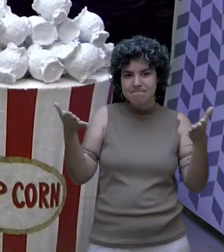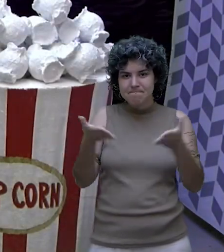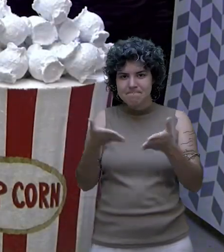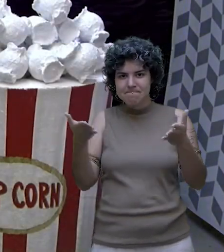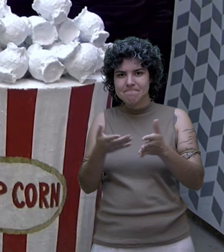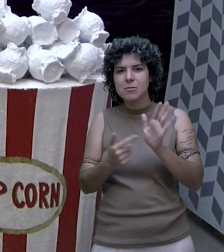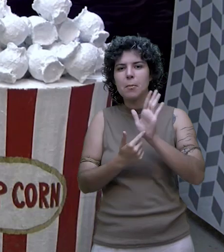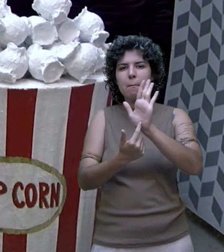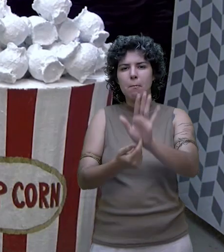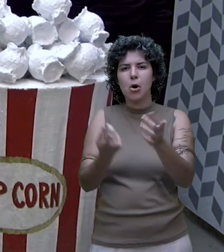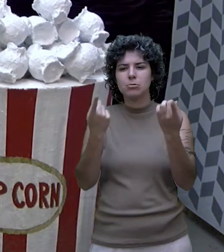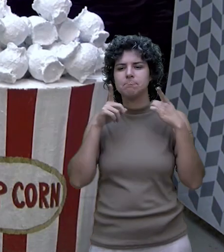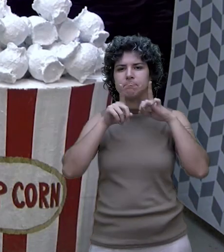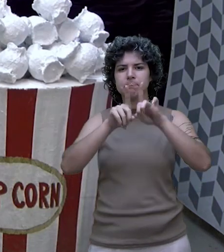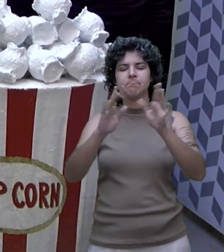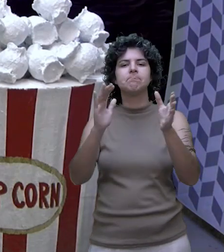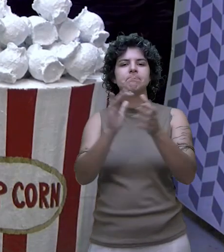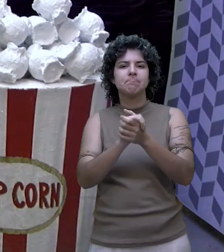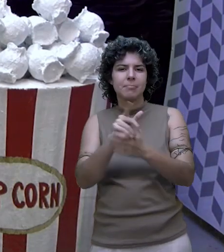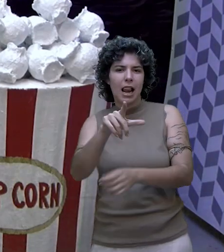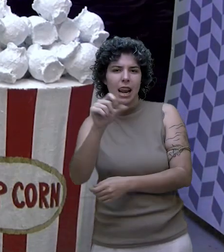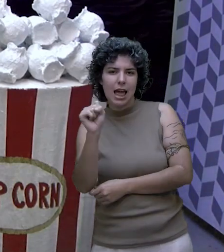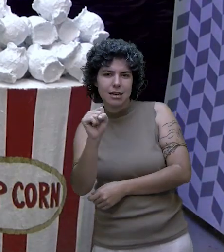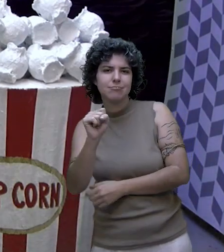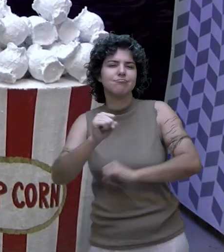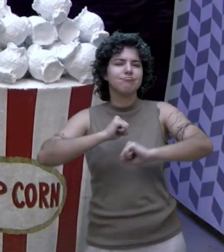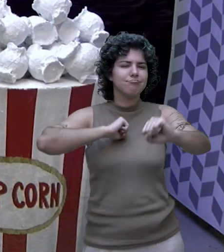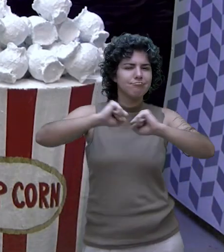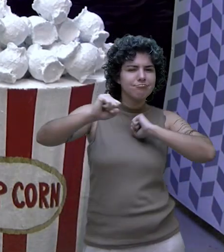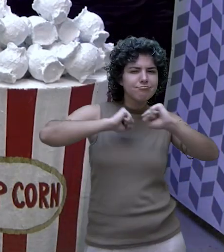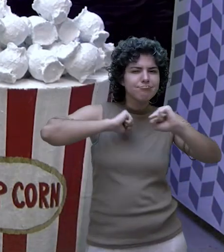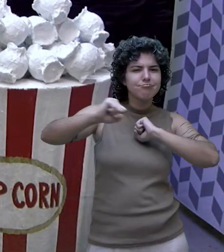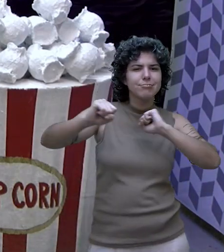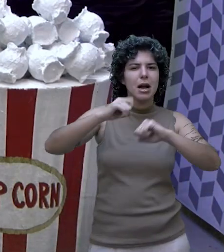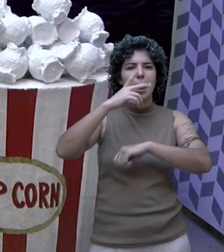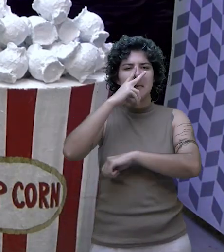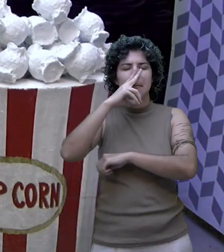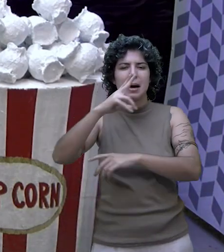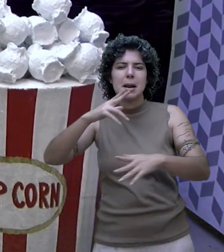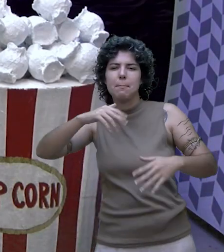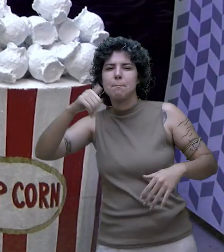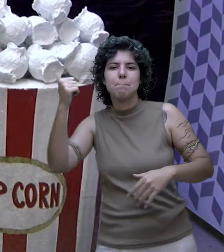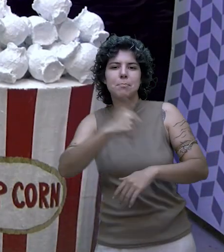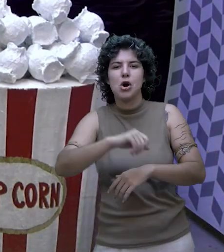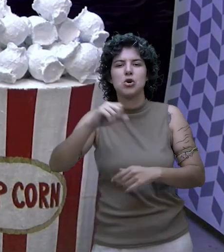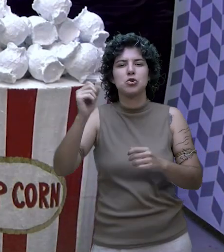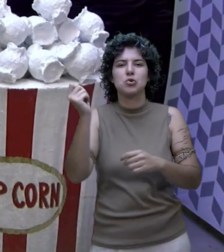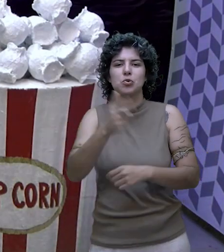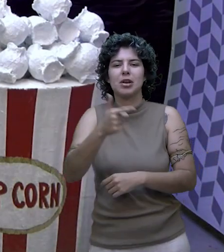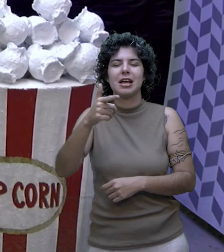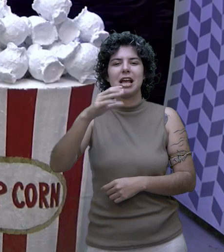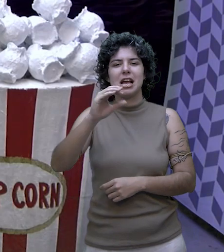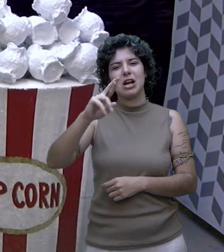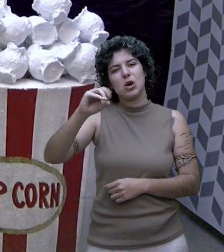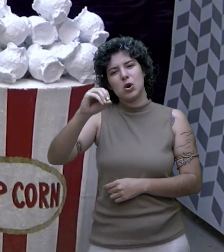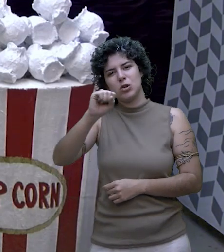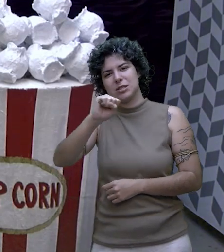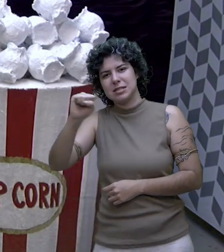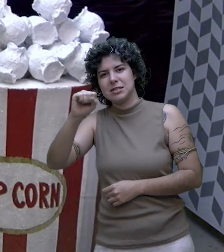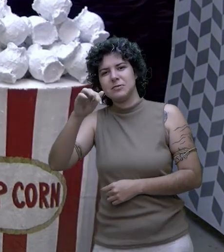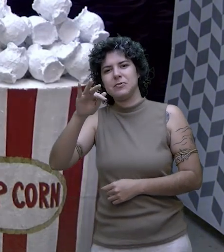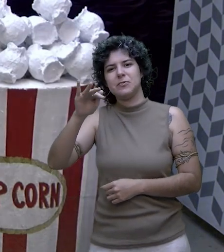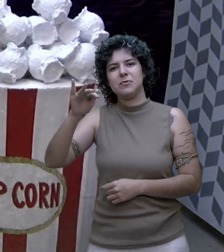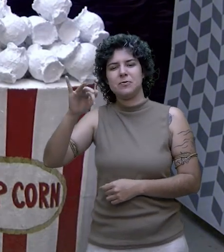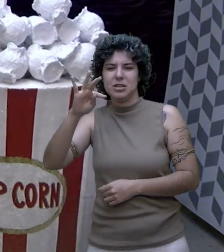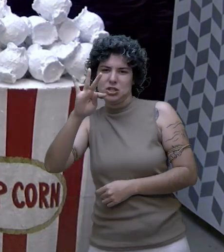casal lésbico que é tão pancadão quanto uma sessão de crossfit de ressaca. Além de tirar aquele estereótipo de que a Kristen